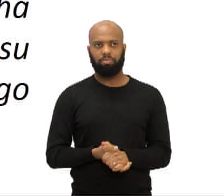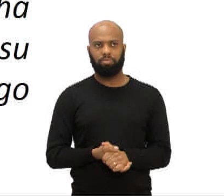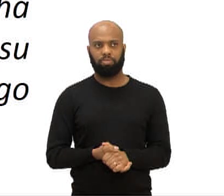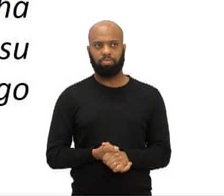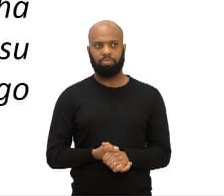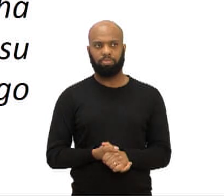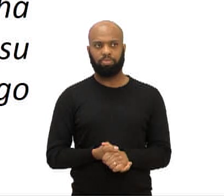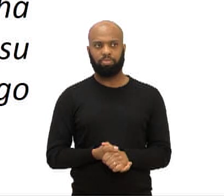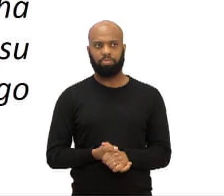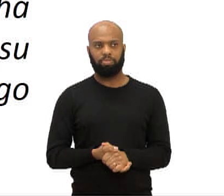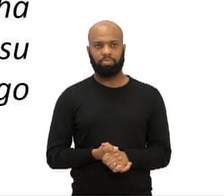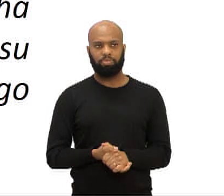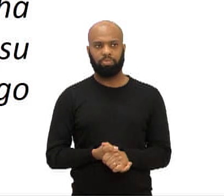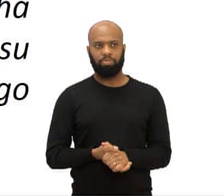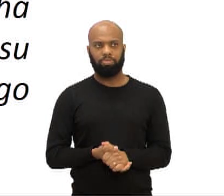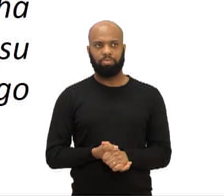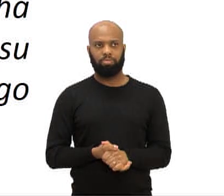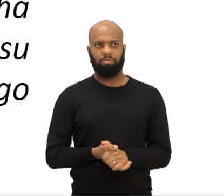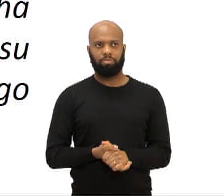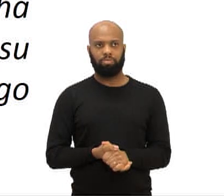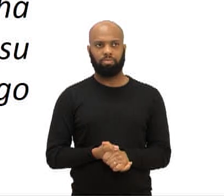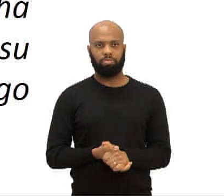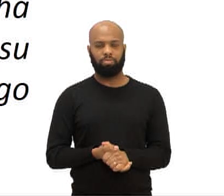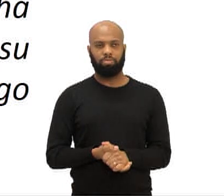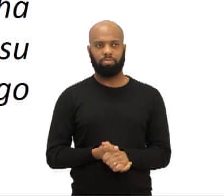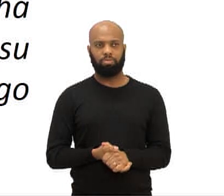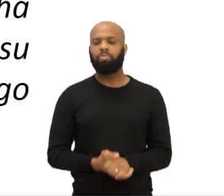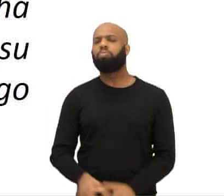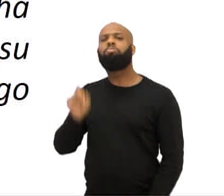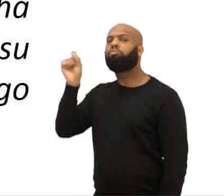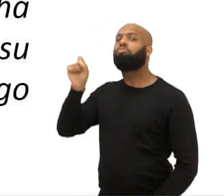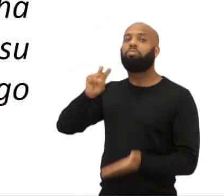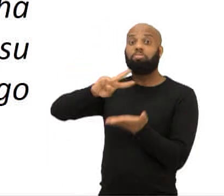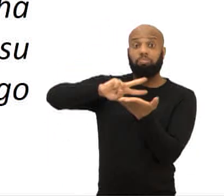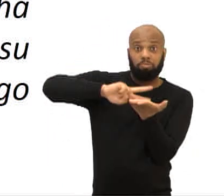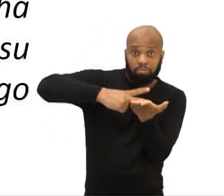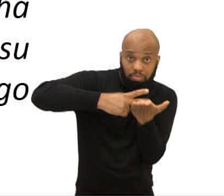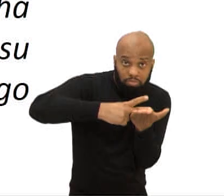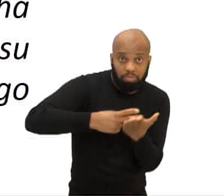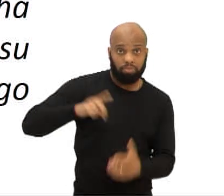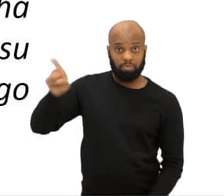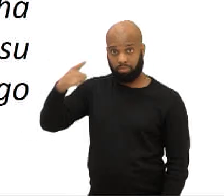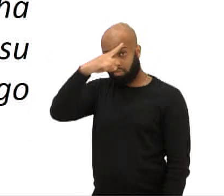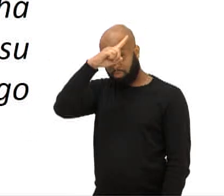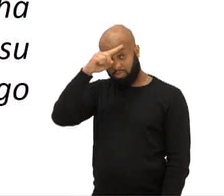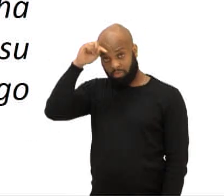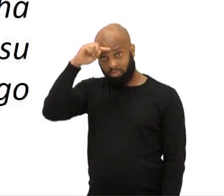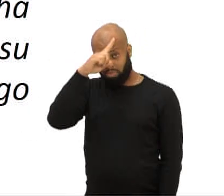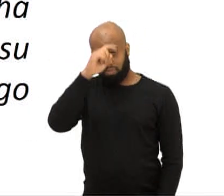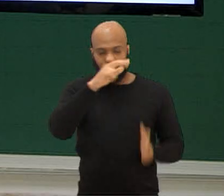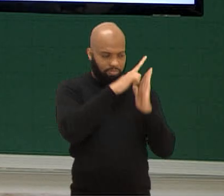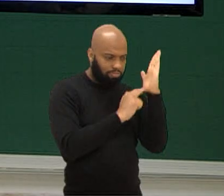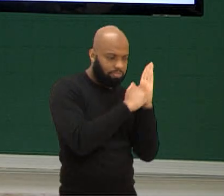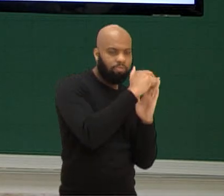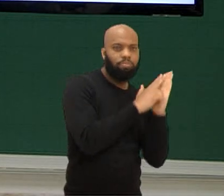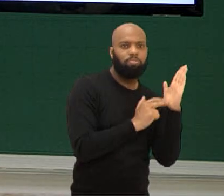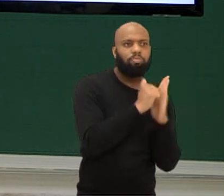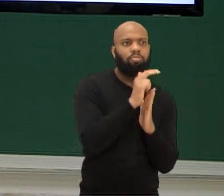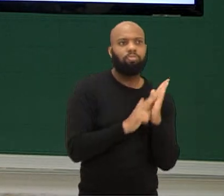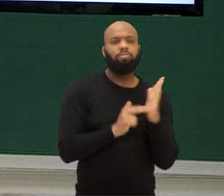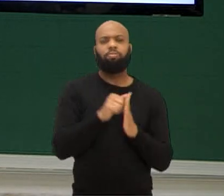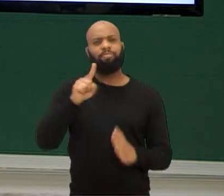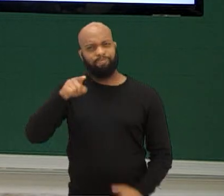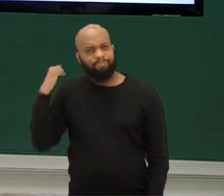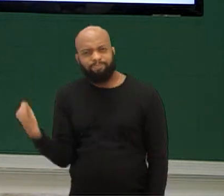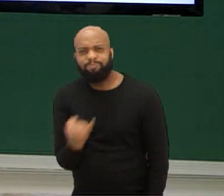matrimônio conturbado com o artista Diego Rivera. Então, o que diz aí? Diz que Frida Kahlo foi uma pintora, ela foi uma pintora